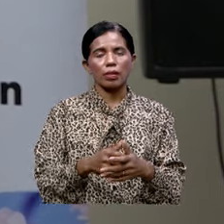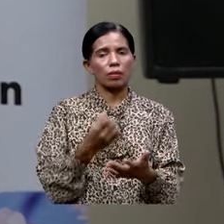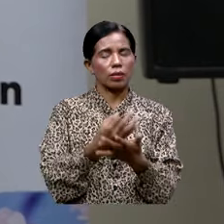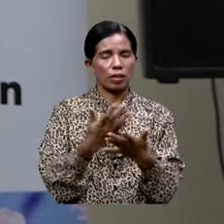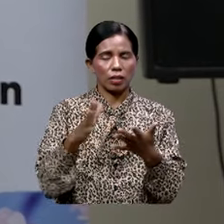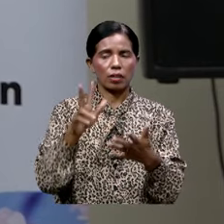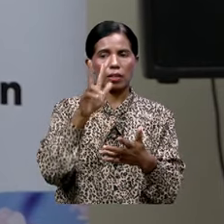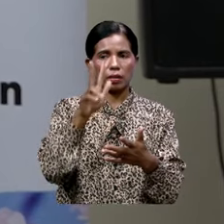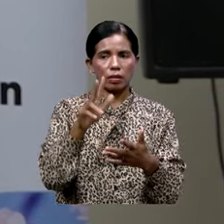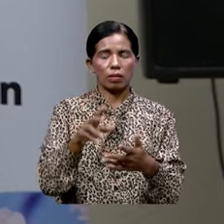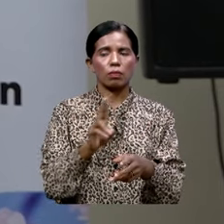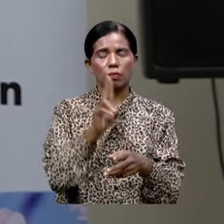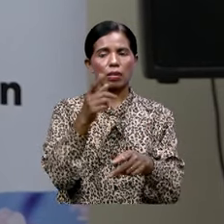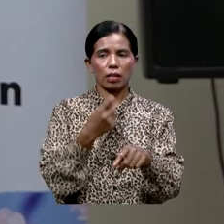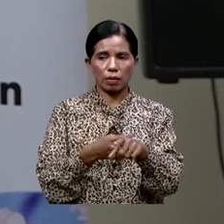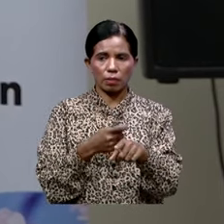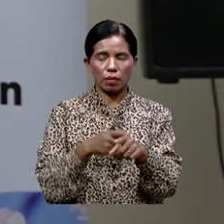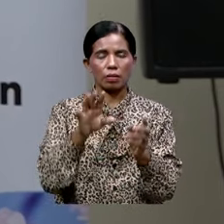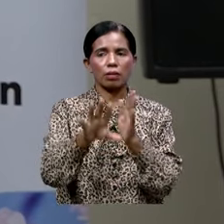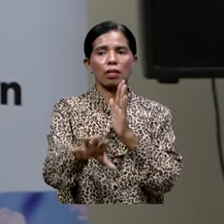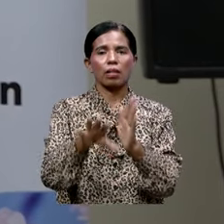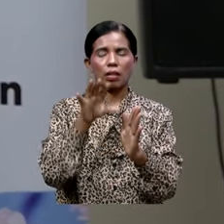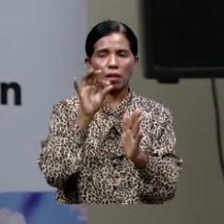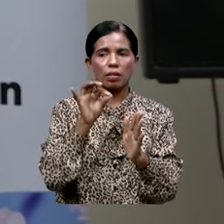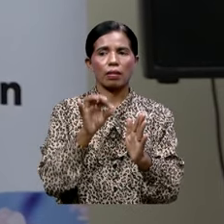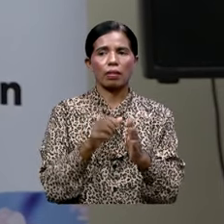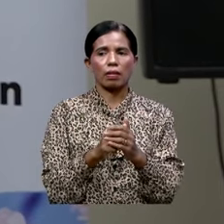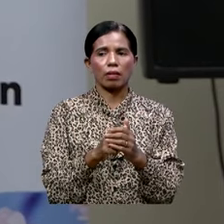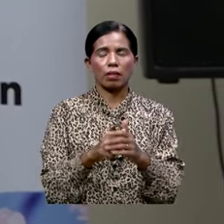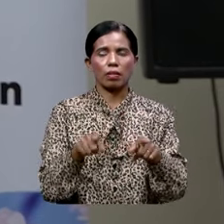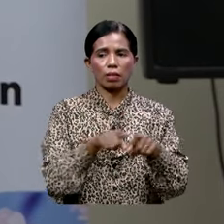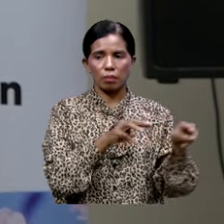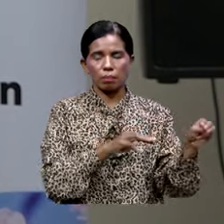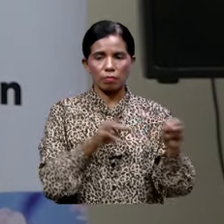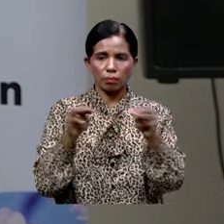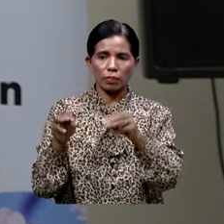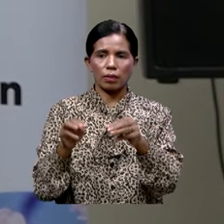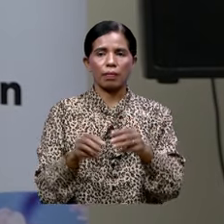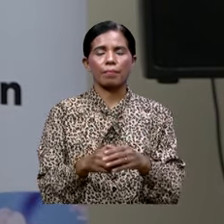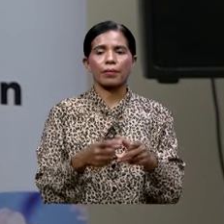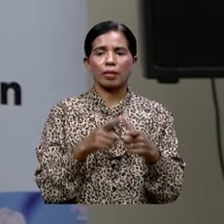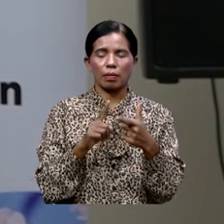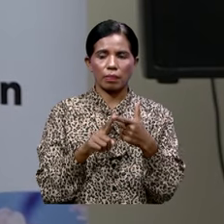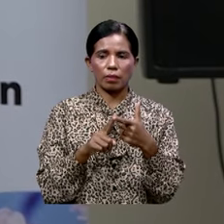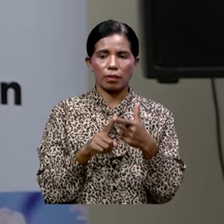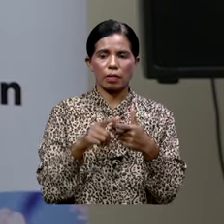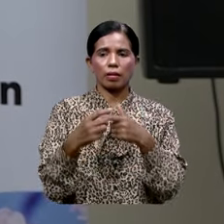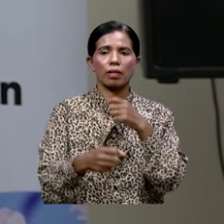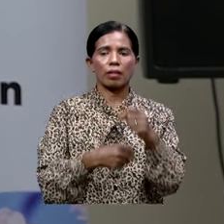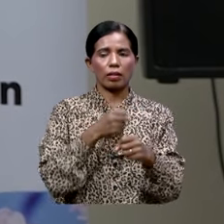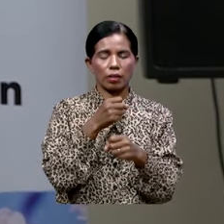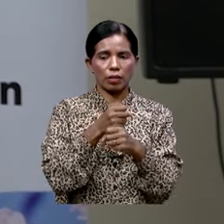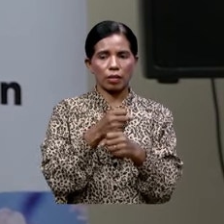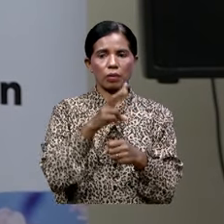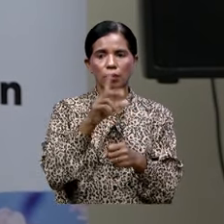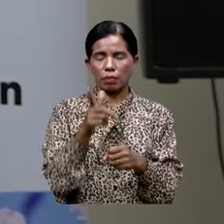não precisa han tempo, atu retan hanus mudança. No iha tinan